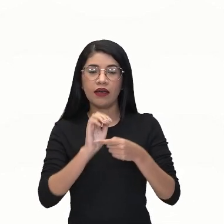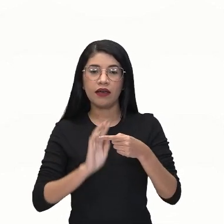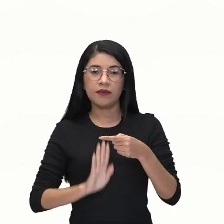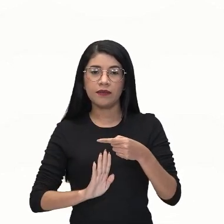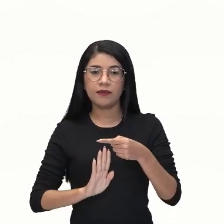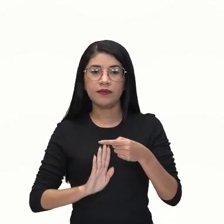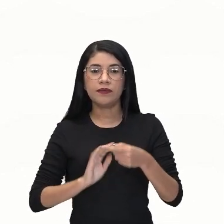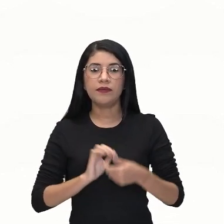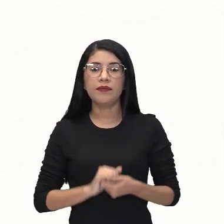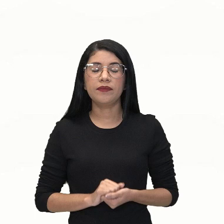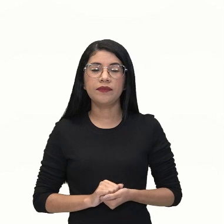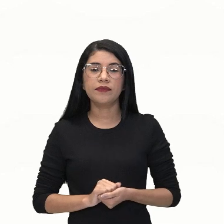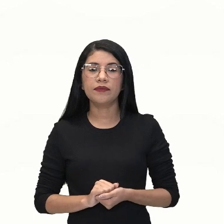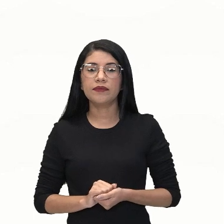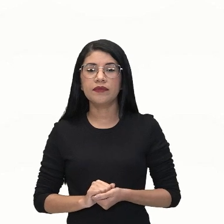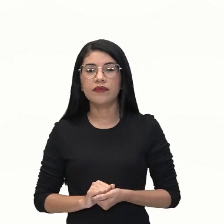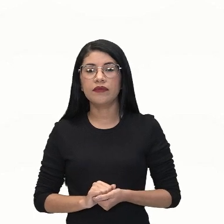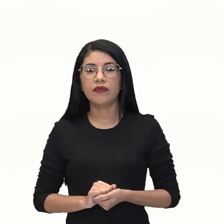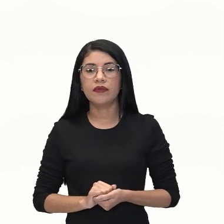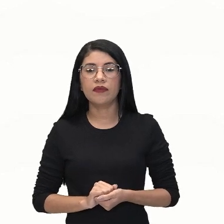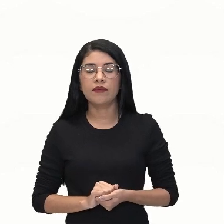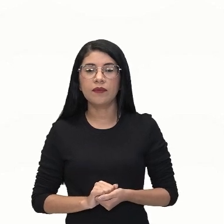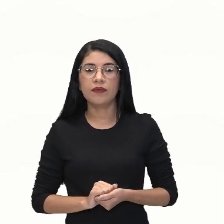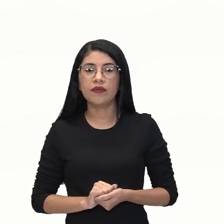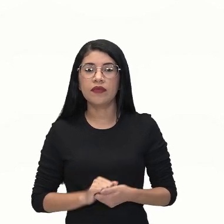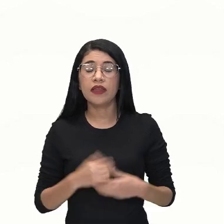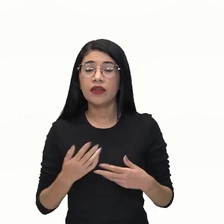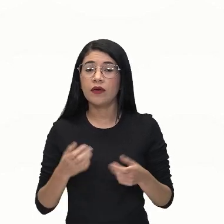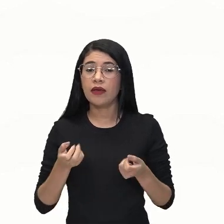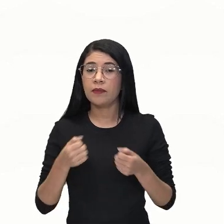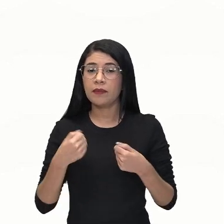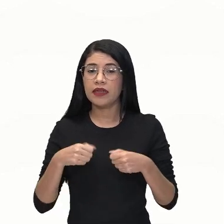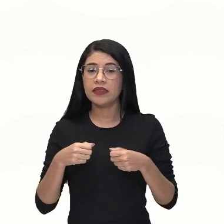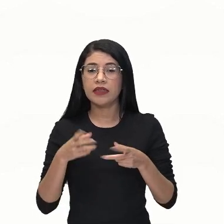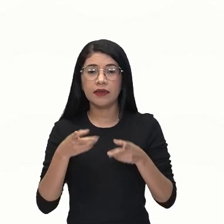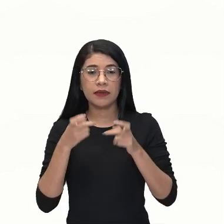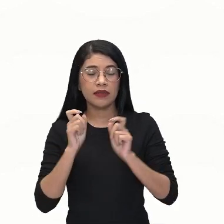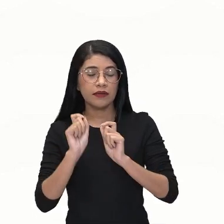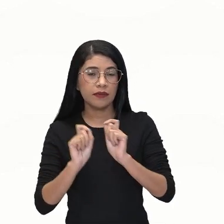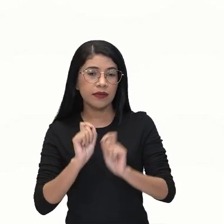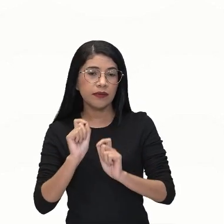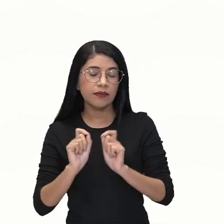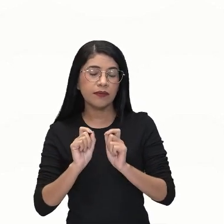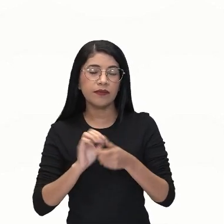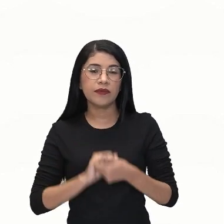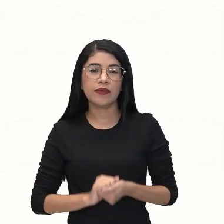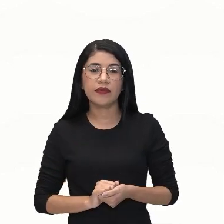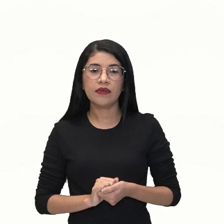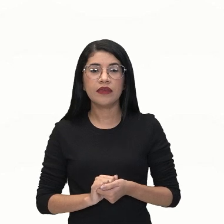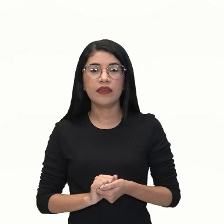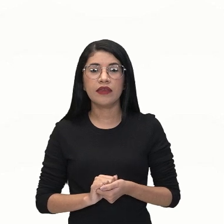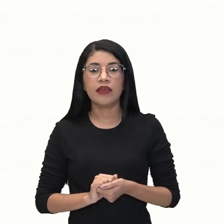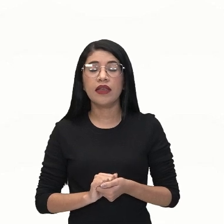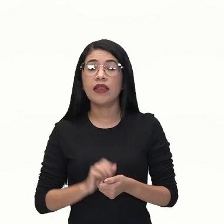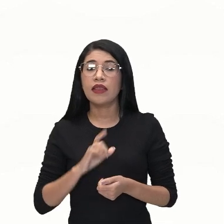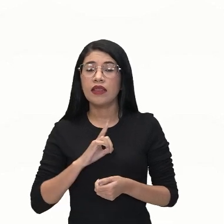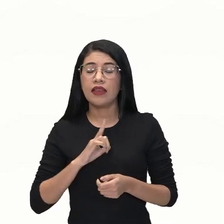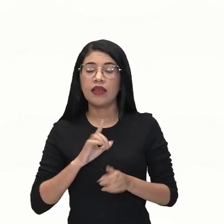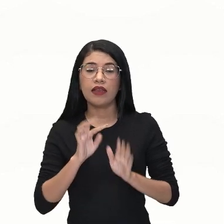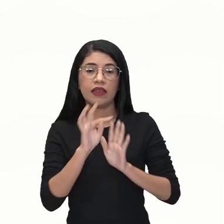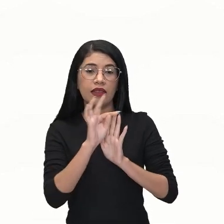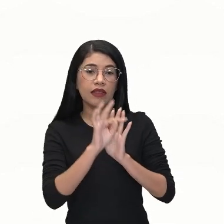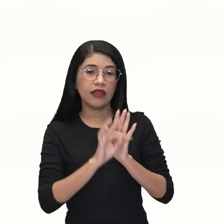de A para B. Então, é importante sempre você reparar que quando você tem um texto, o